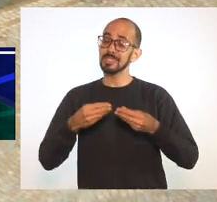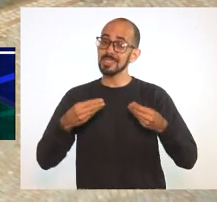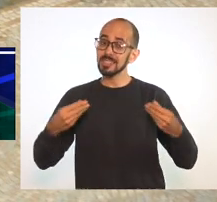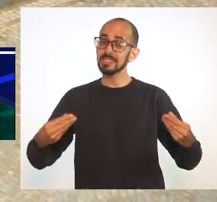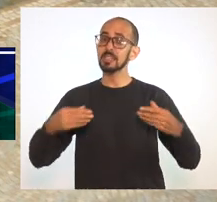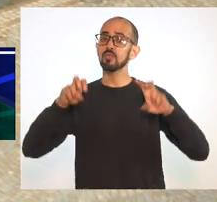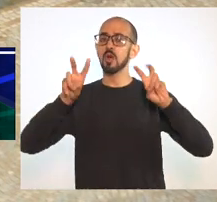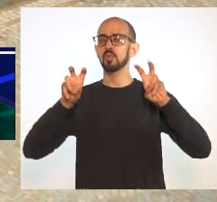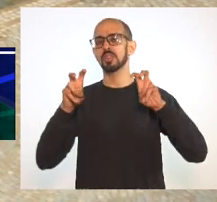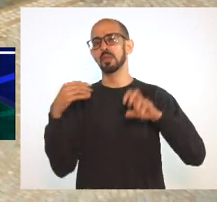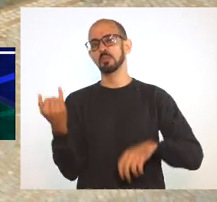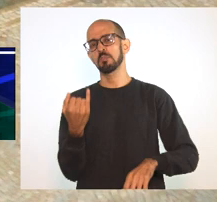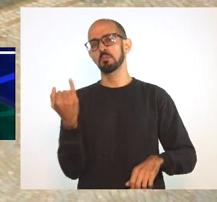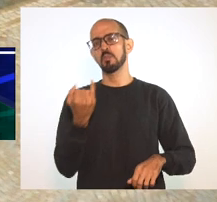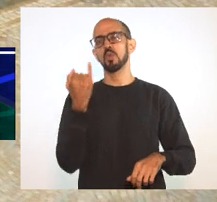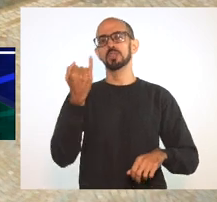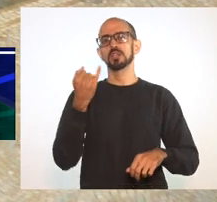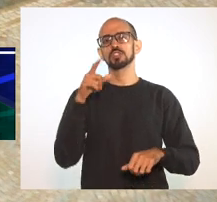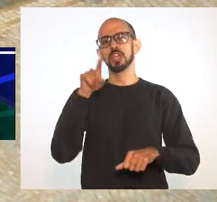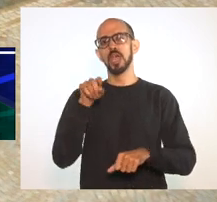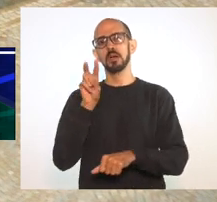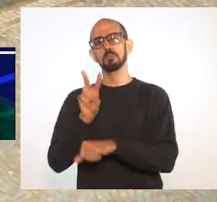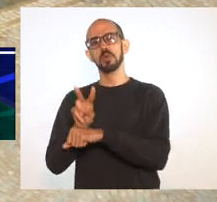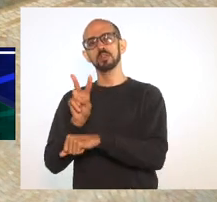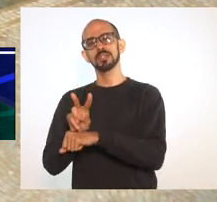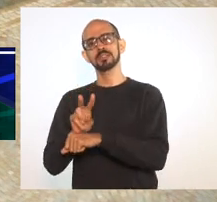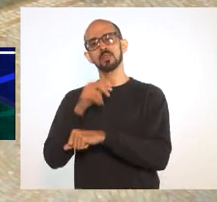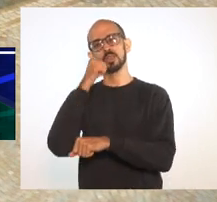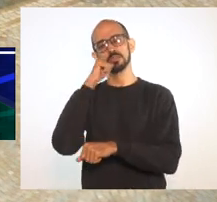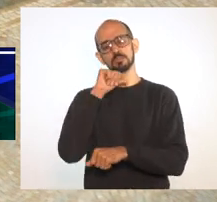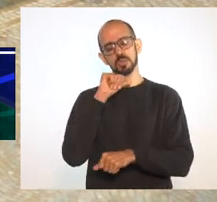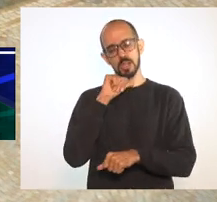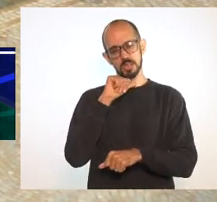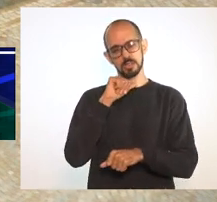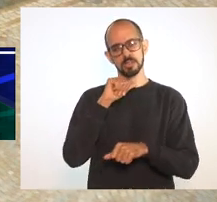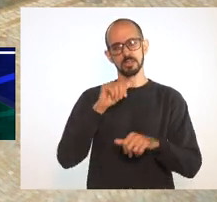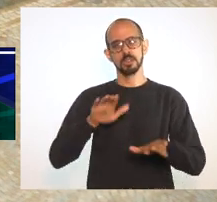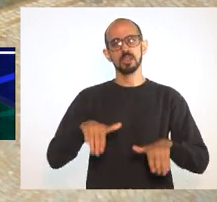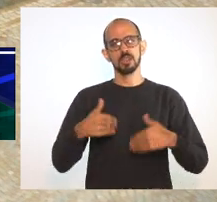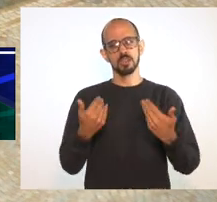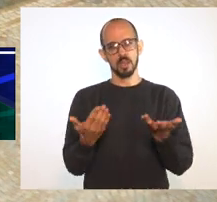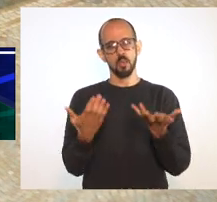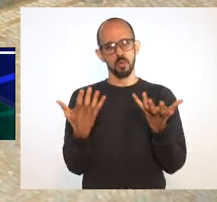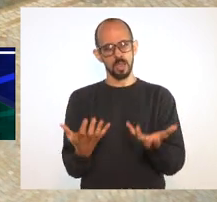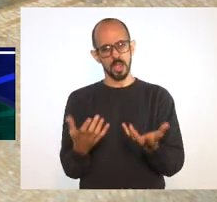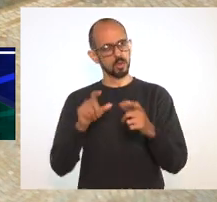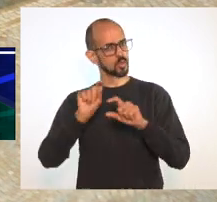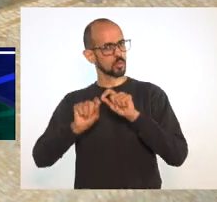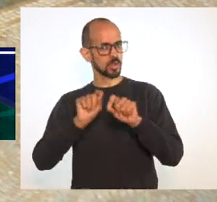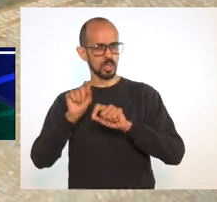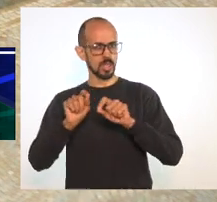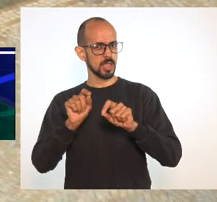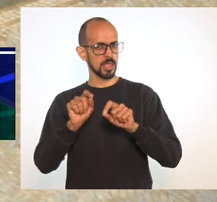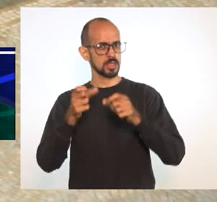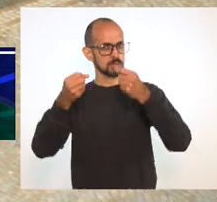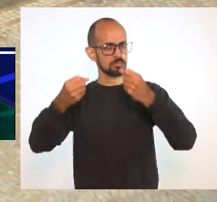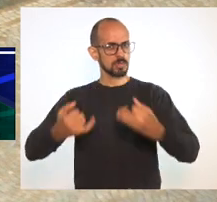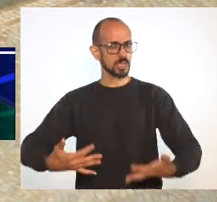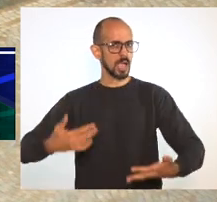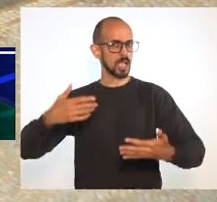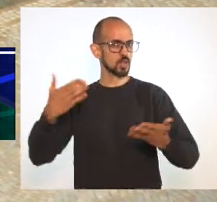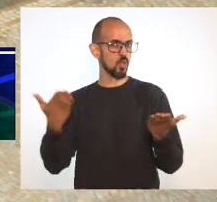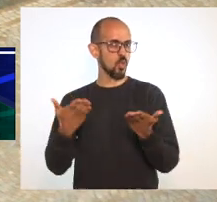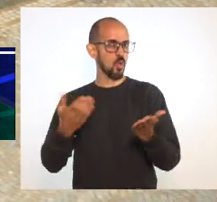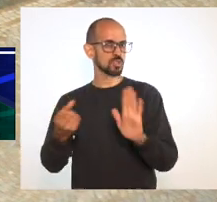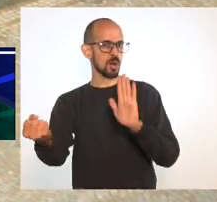tema tão importante que é a proteção das nossas mulheres. Então, eu queria dizer que hoje é um marco, eu estou muito